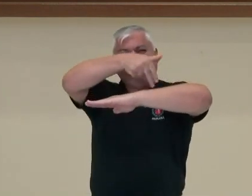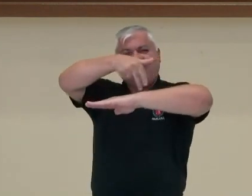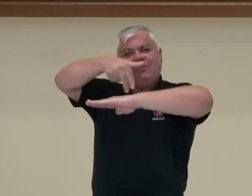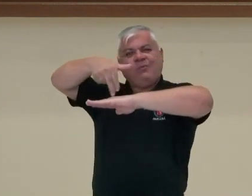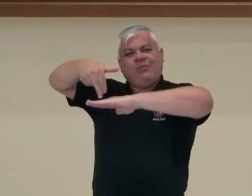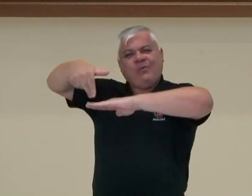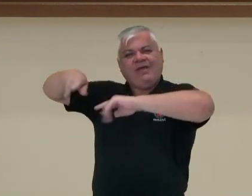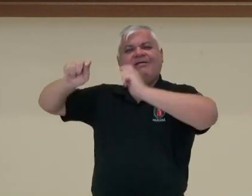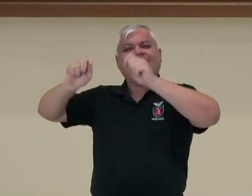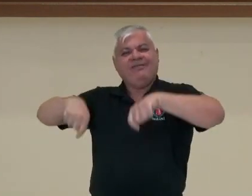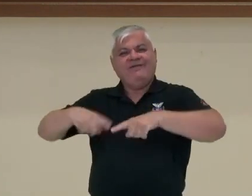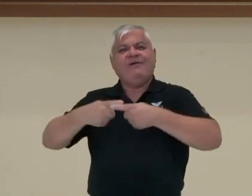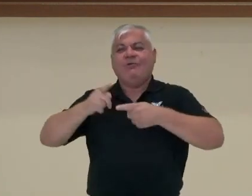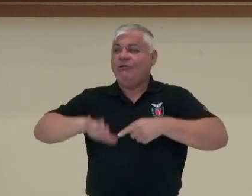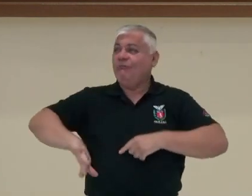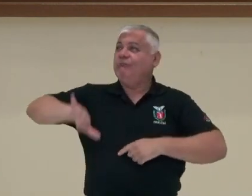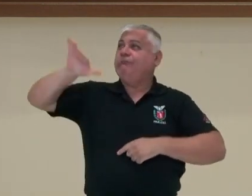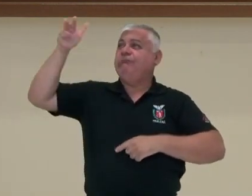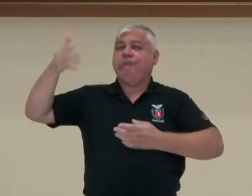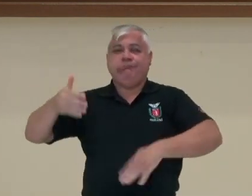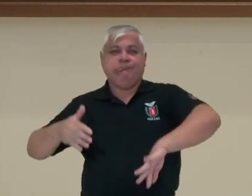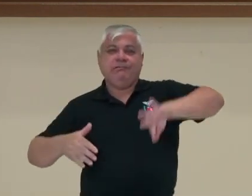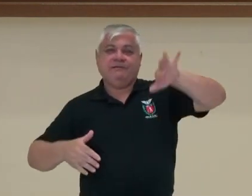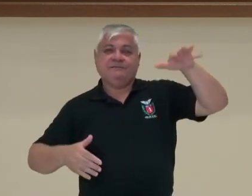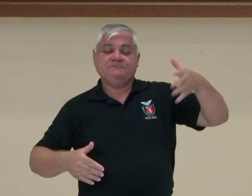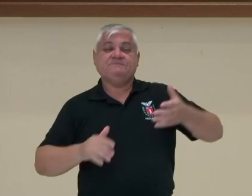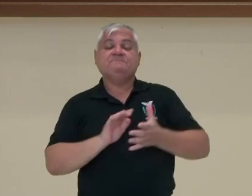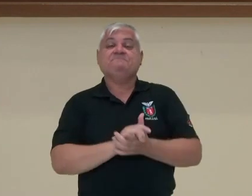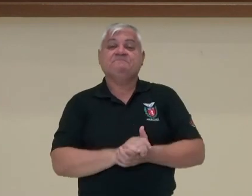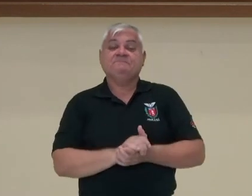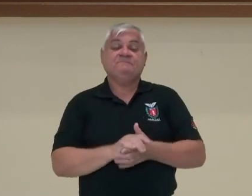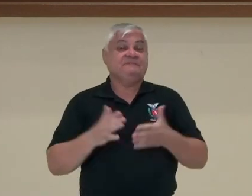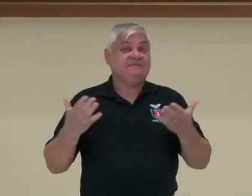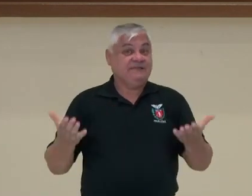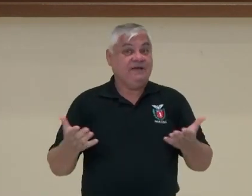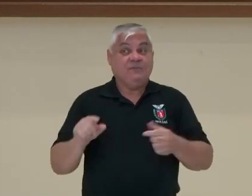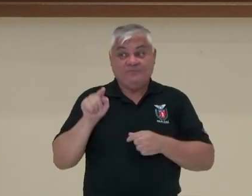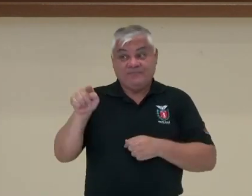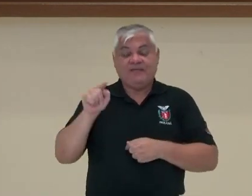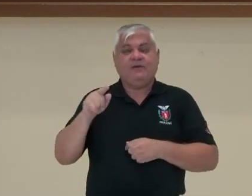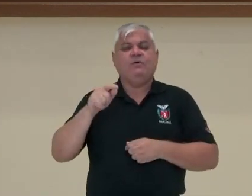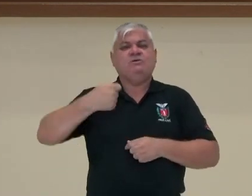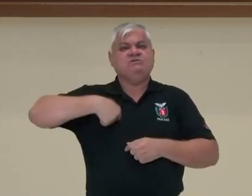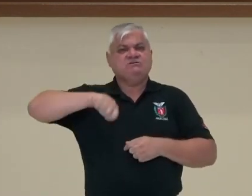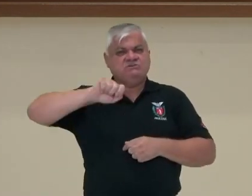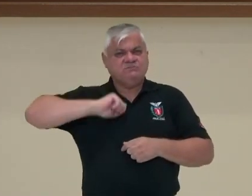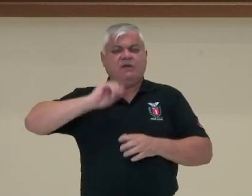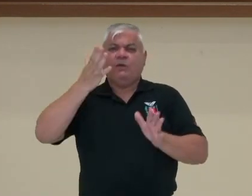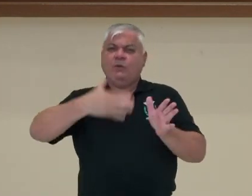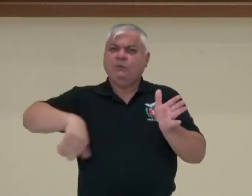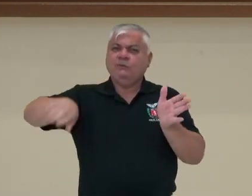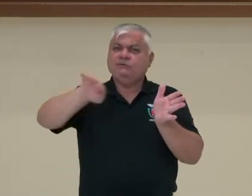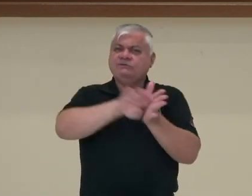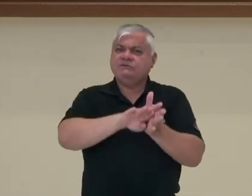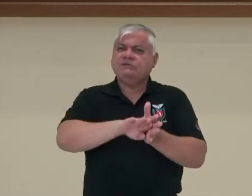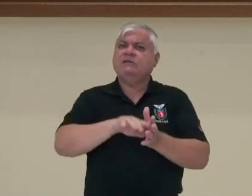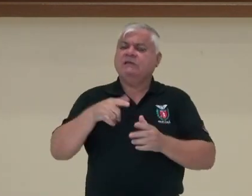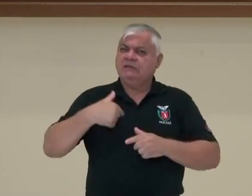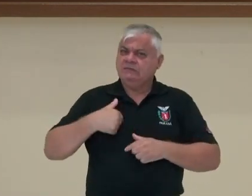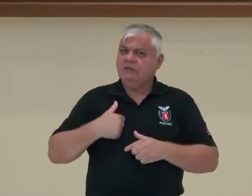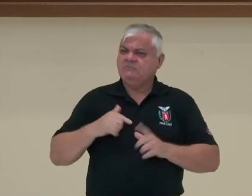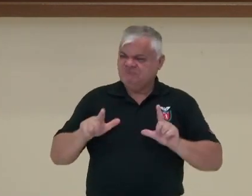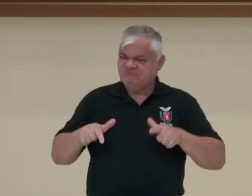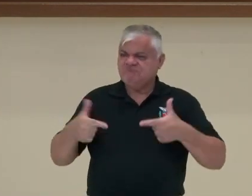conta dessa geografia muito acidentada, tá? E aí então os espanhóis chegam, Pizarro chega e está a disputa